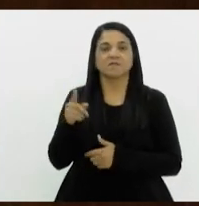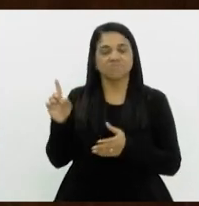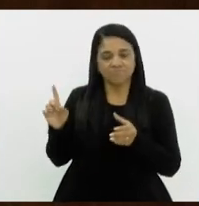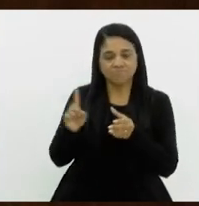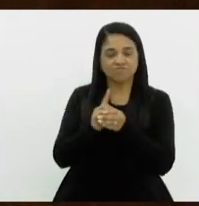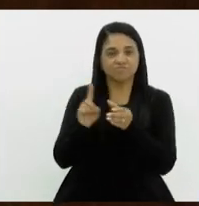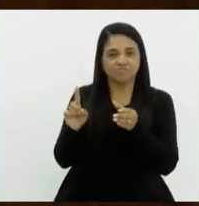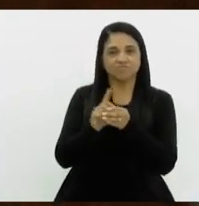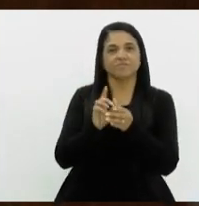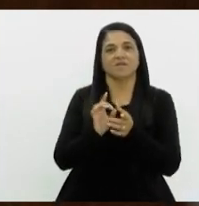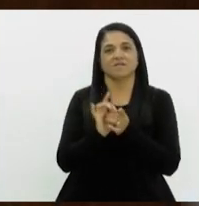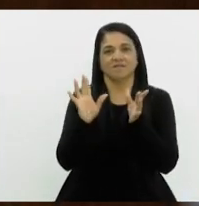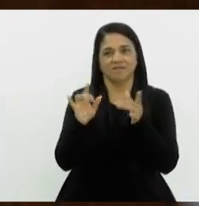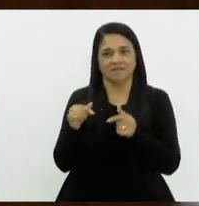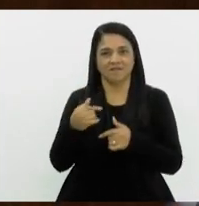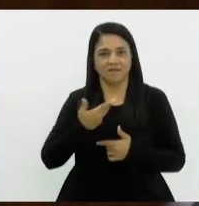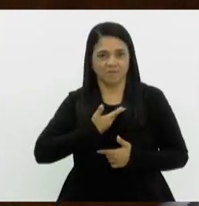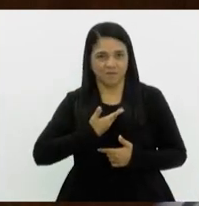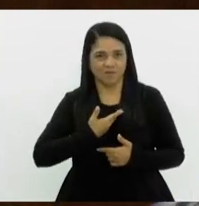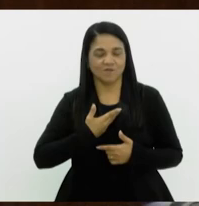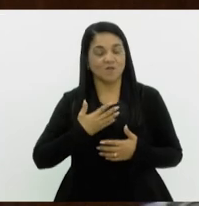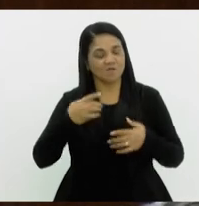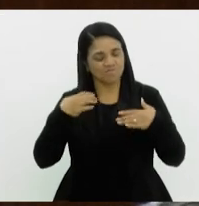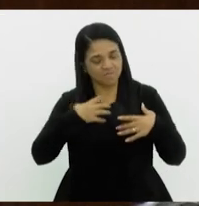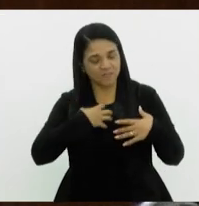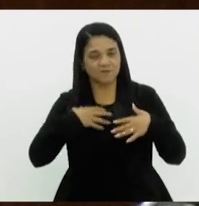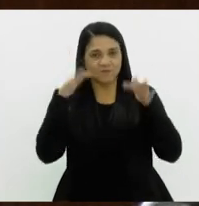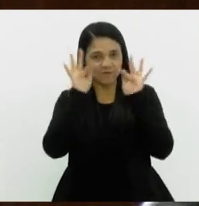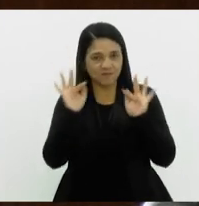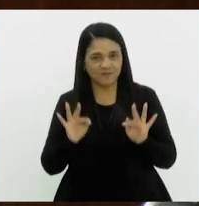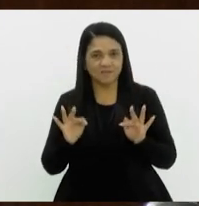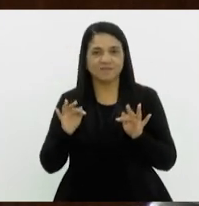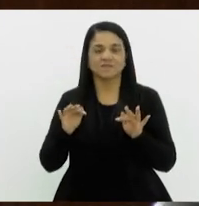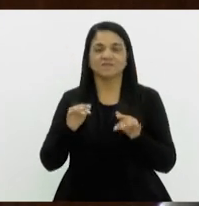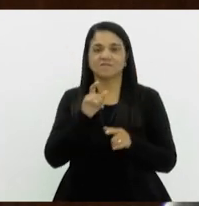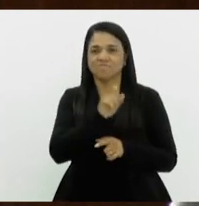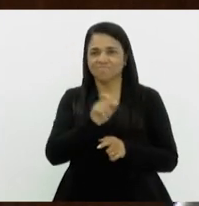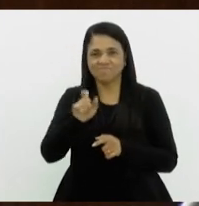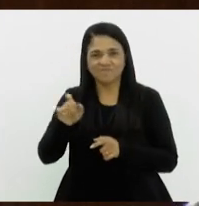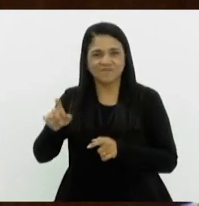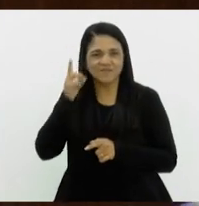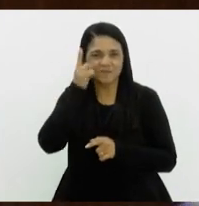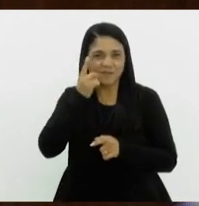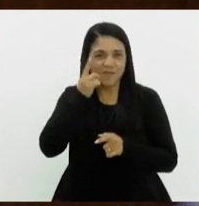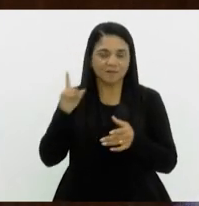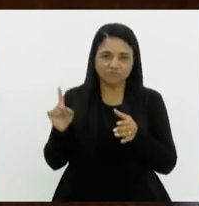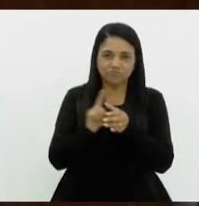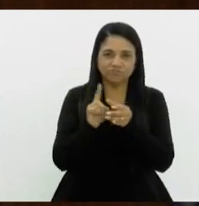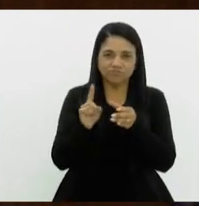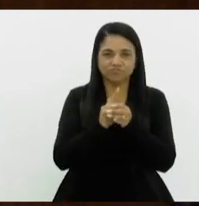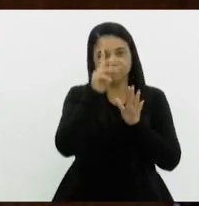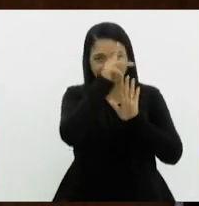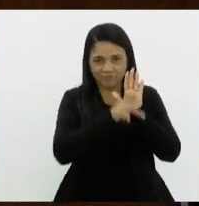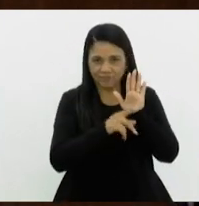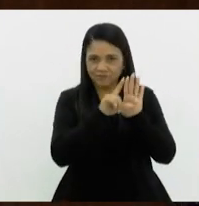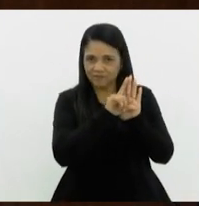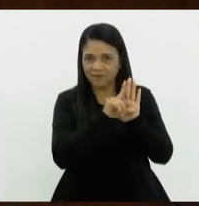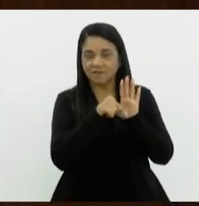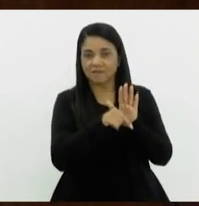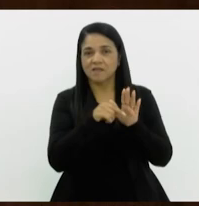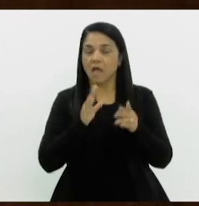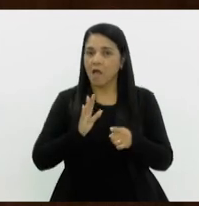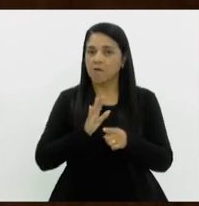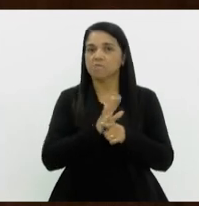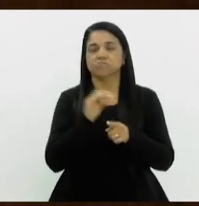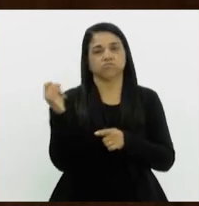e fico muito feliz de vários deputados estarem aqui sendo coautores desse projeto. É um projeto de muita importância para o contribuinte do Estado do